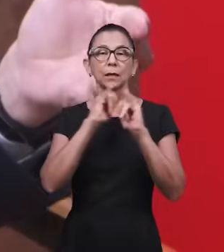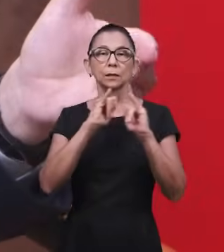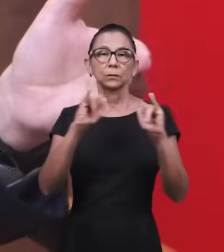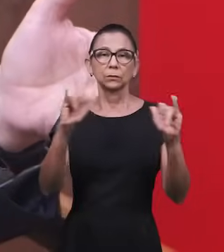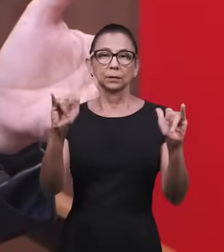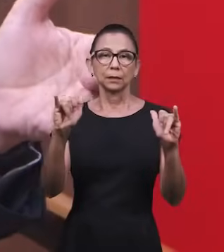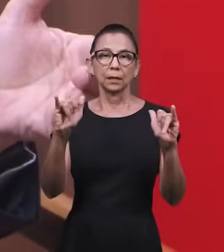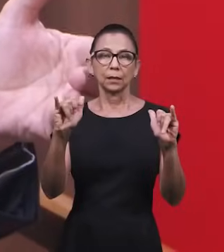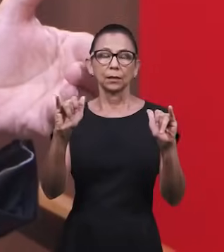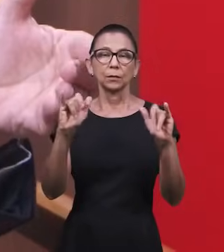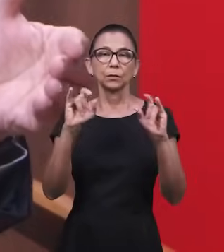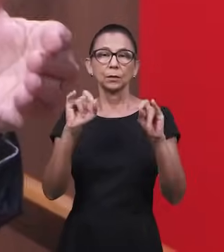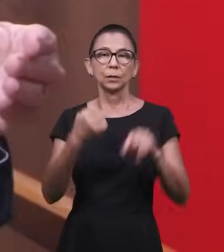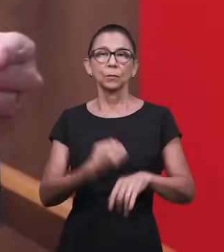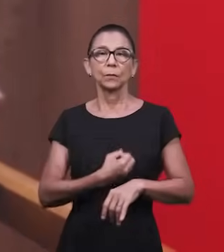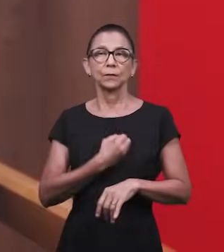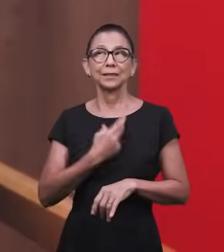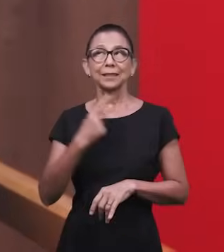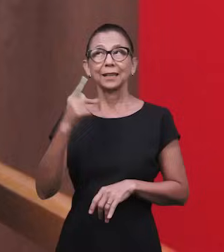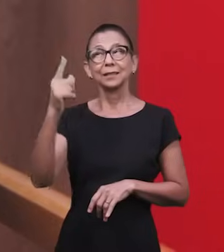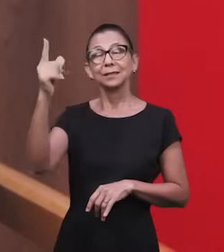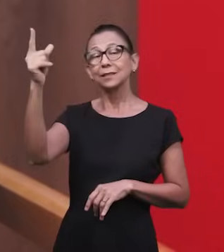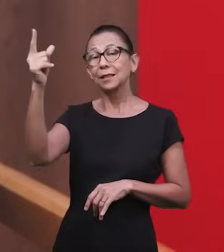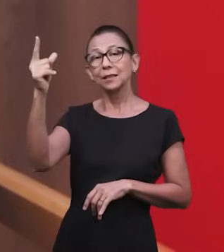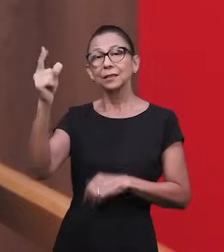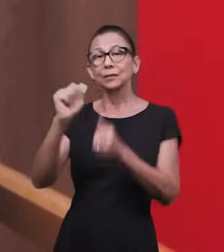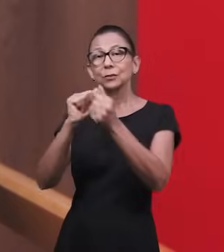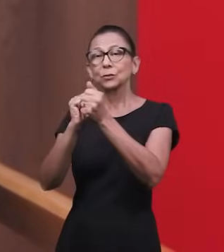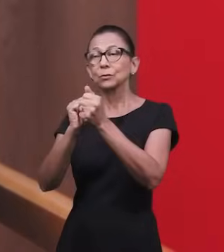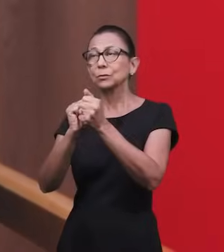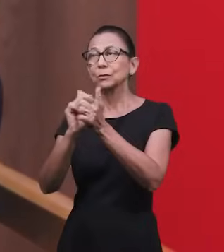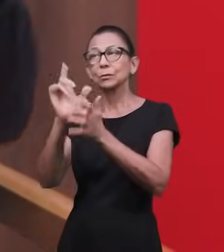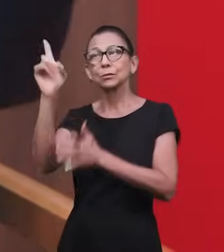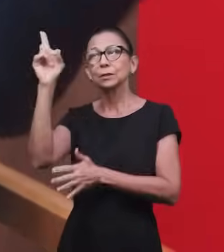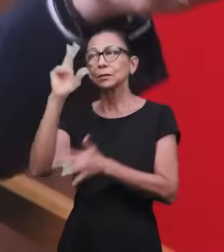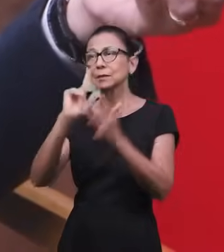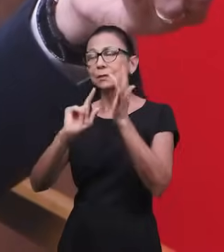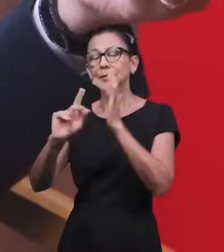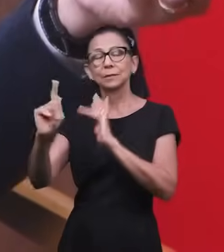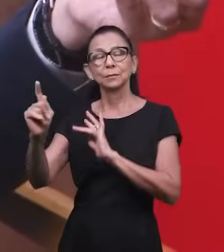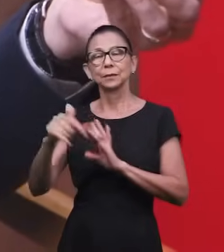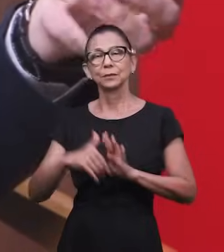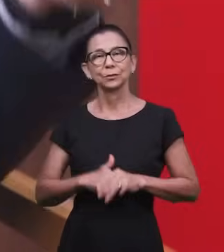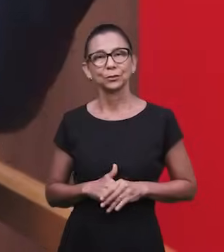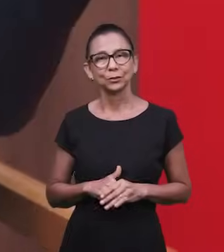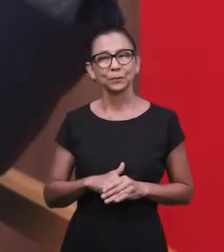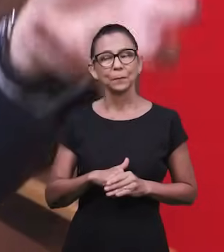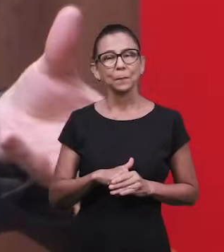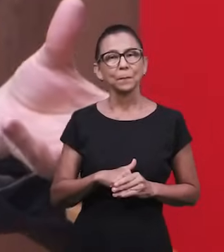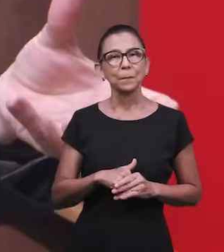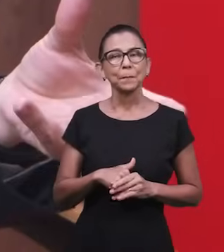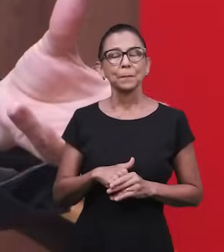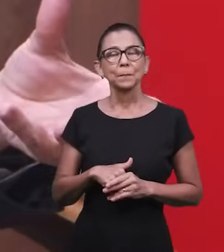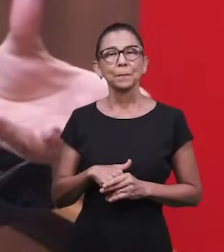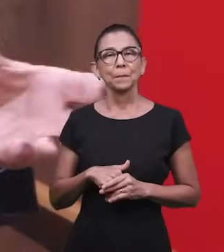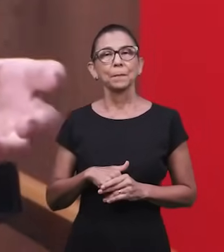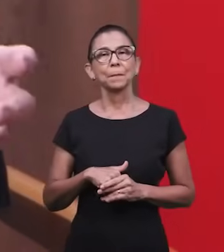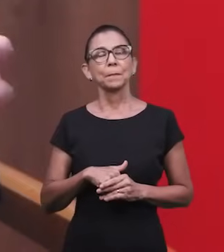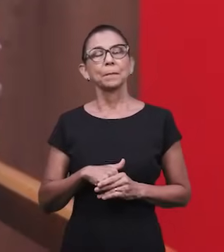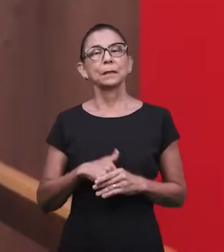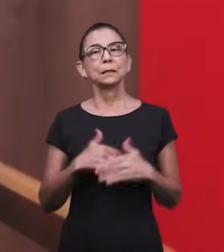fez aqui neste mundo estava voltado para o resgate, a salvação do